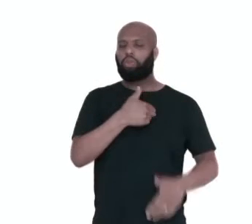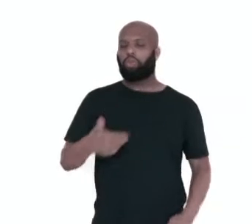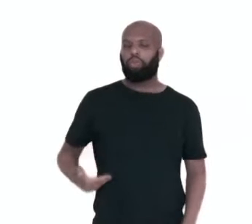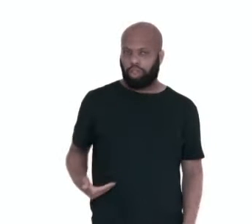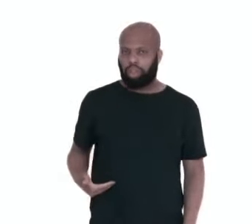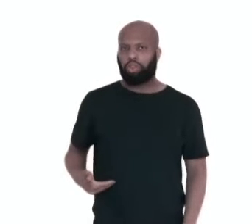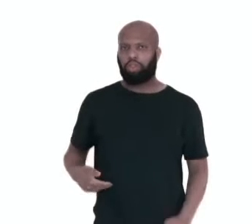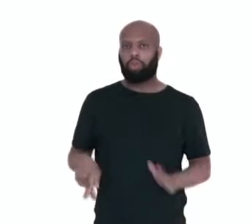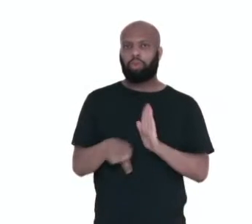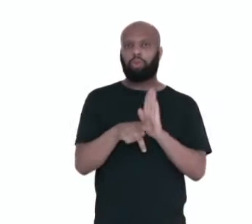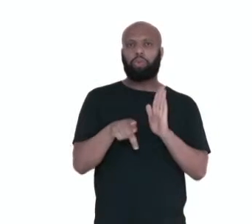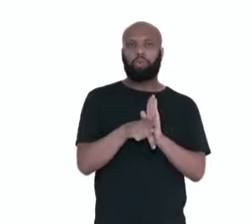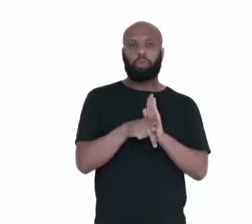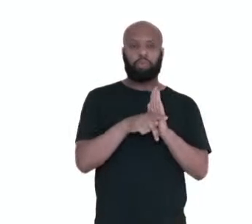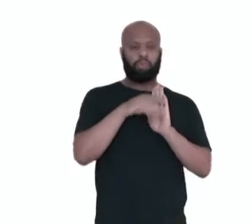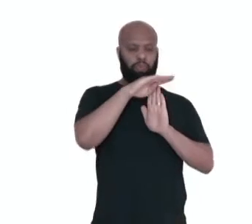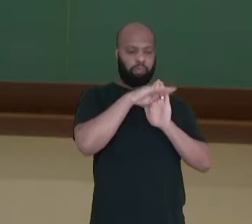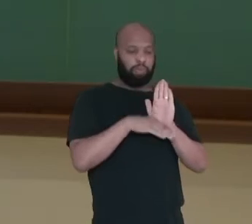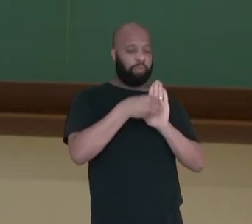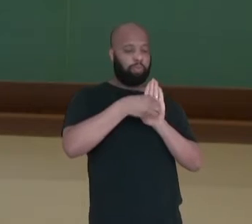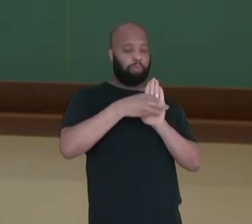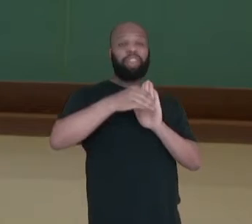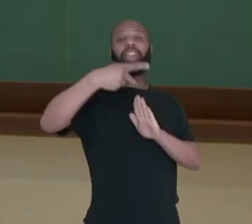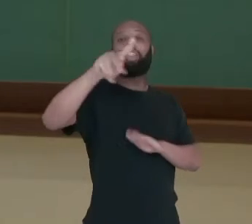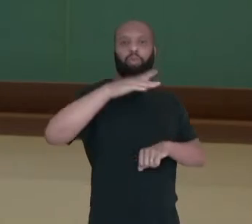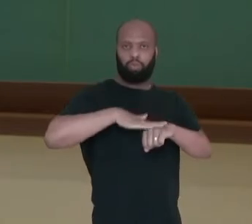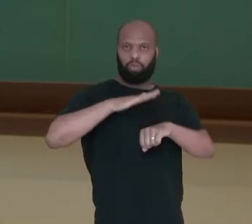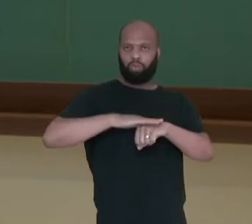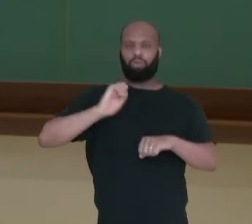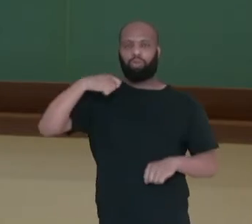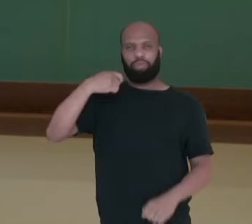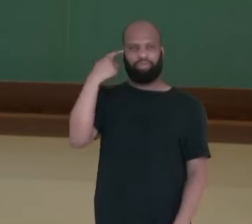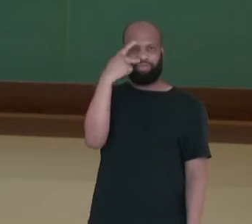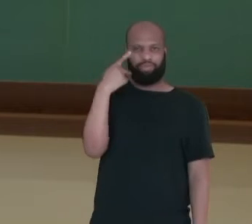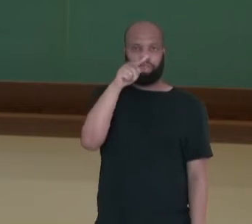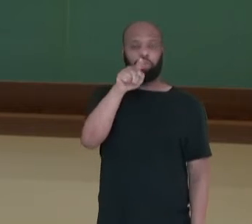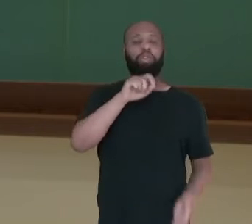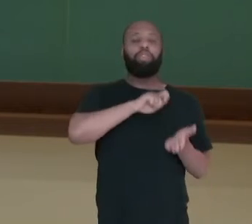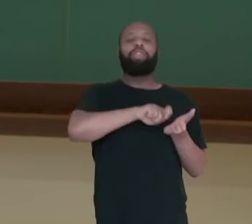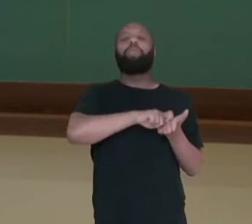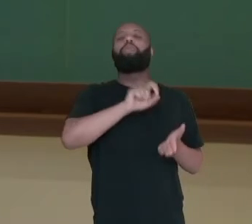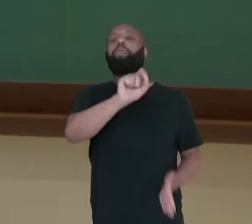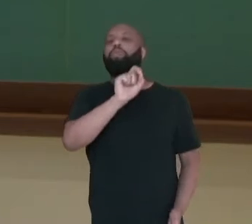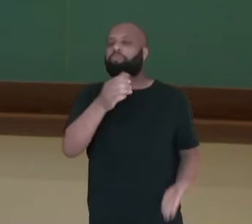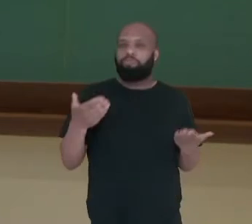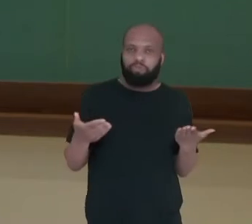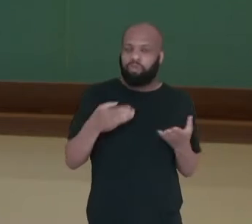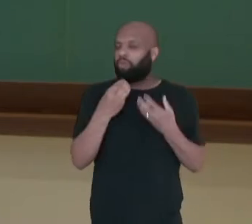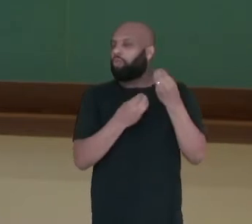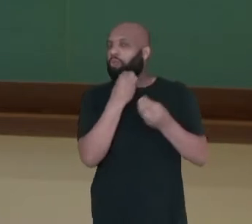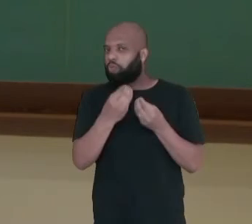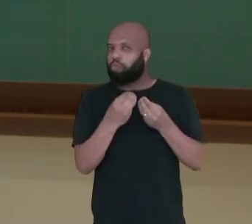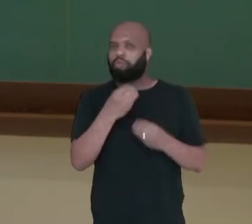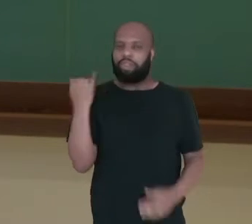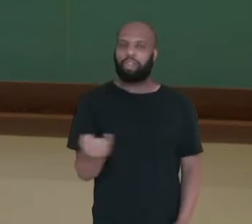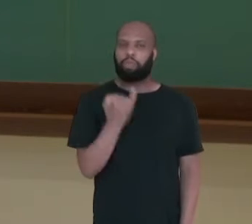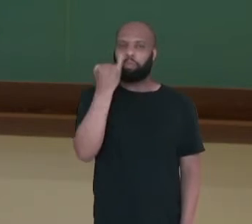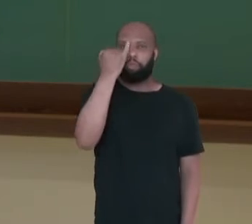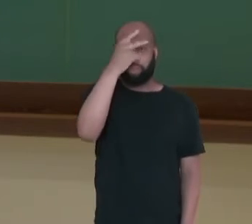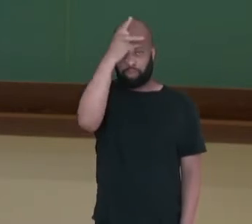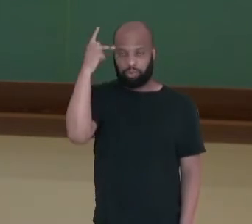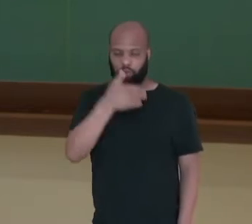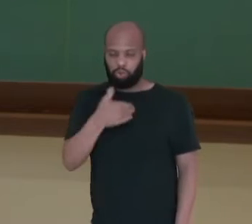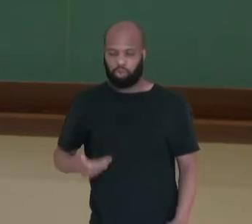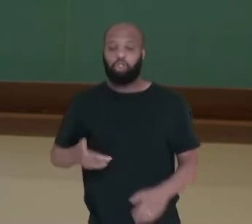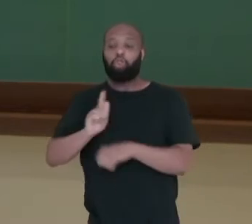governante no seu manual sobre política. Então, observe aí o que você colocou como requisitos importantes para um